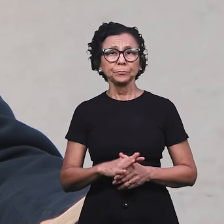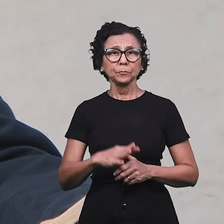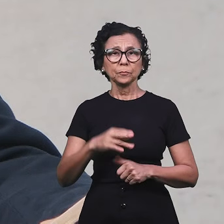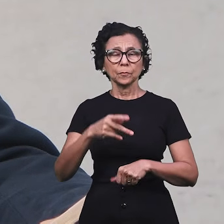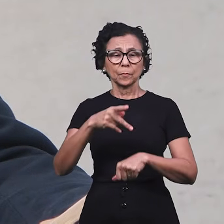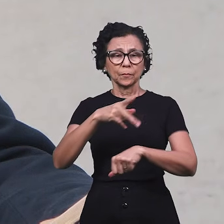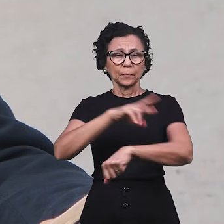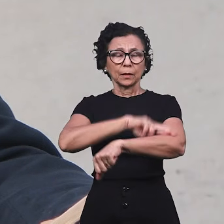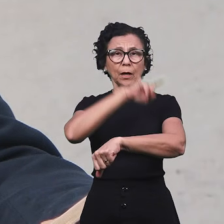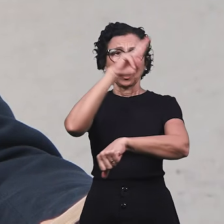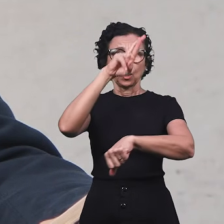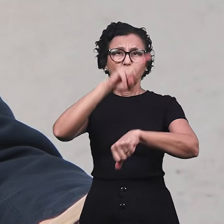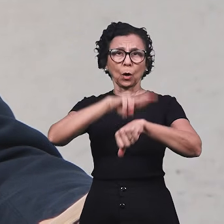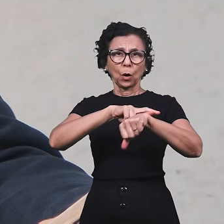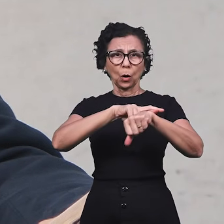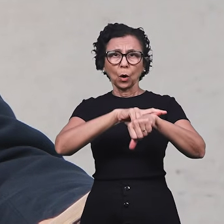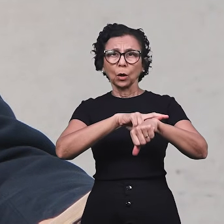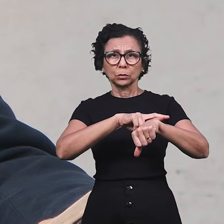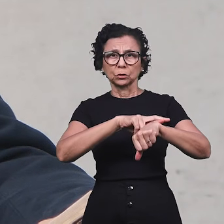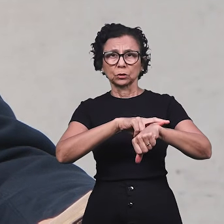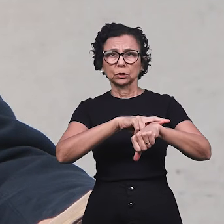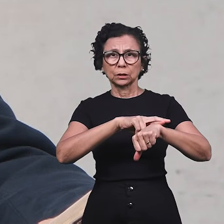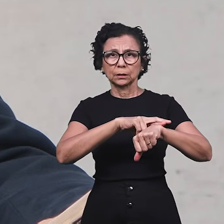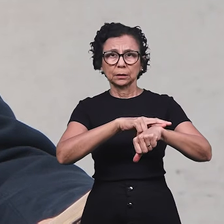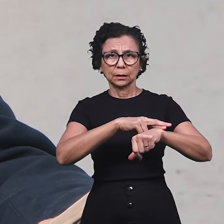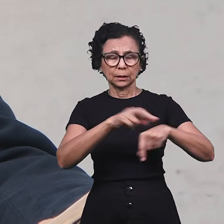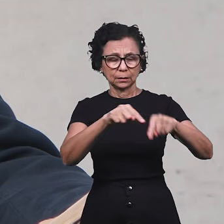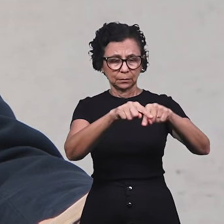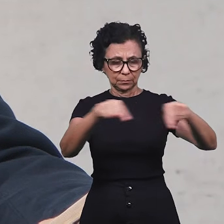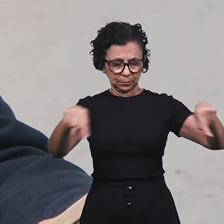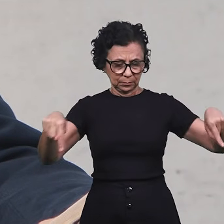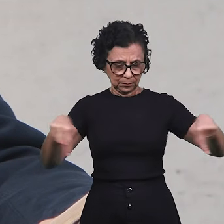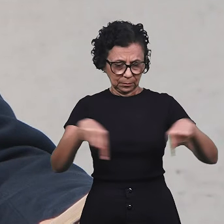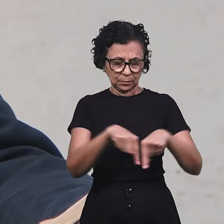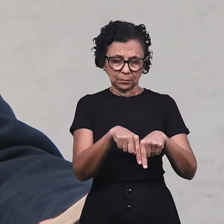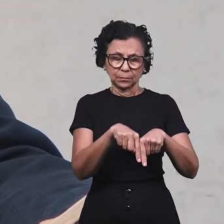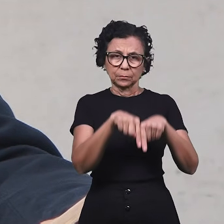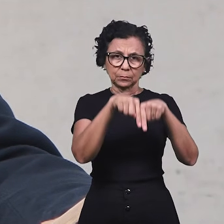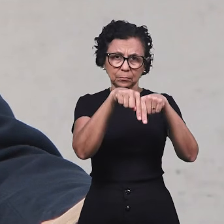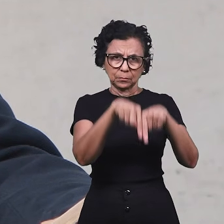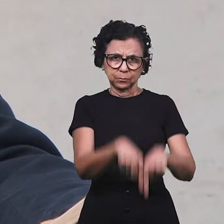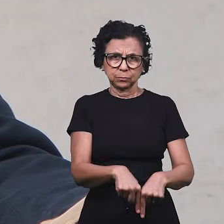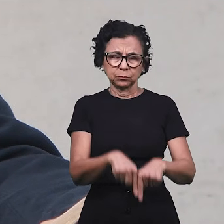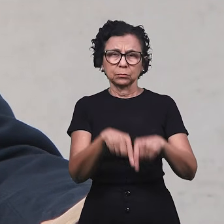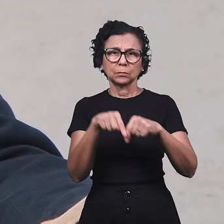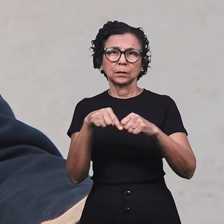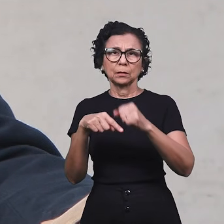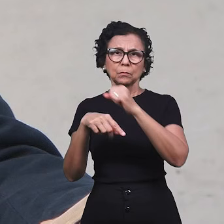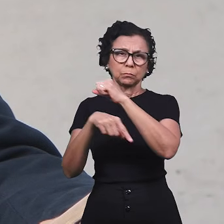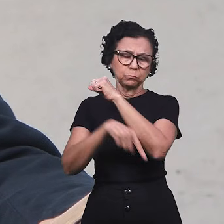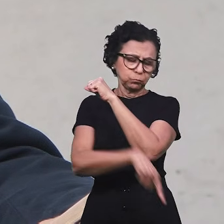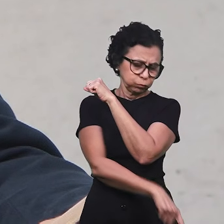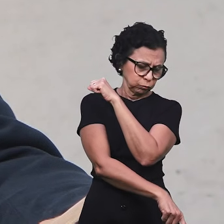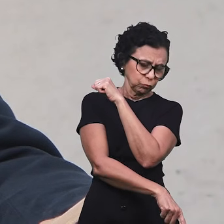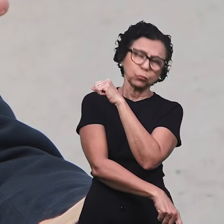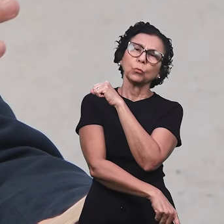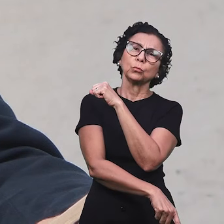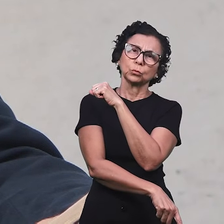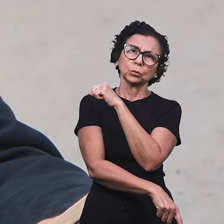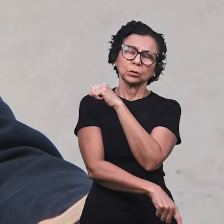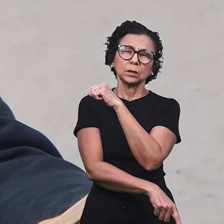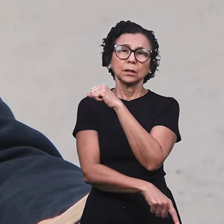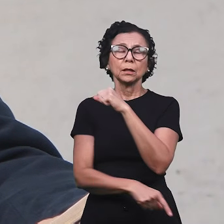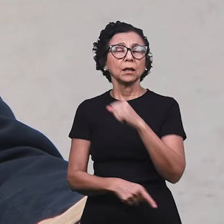rochas pesadas, né? E o fundamento que muitas vezes as pessoas nem veem, as pessoas